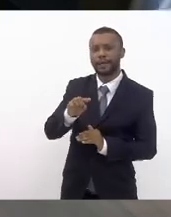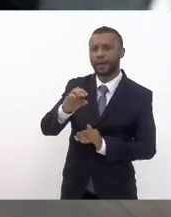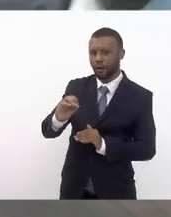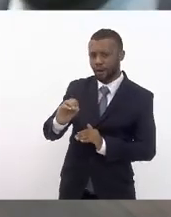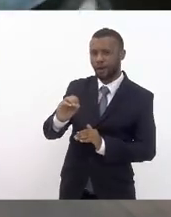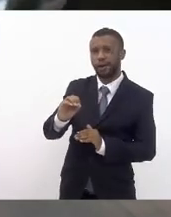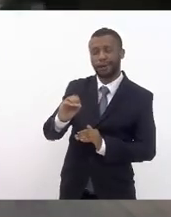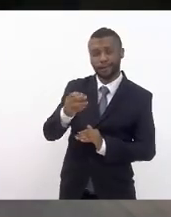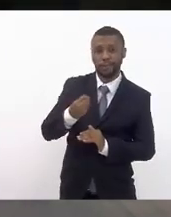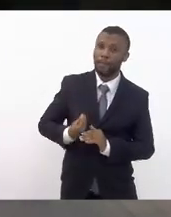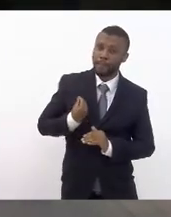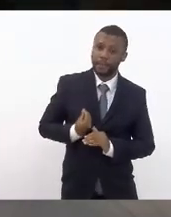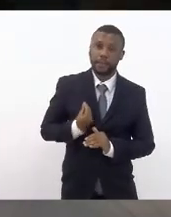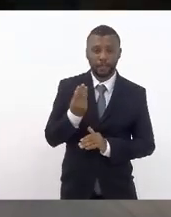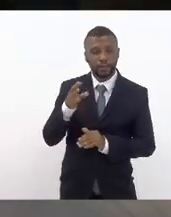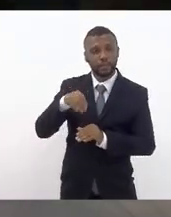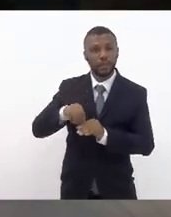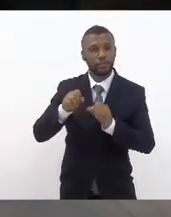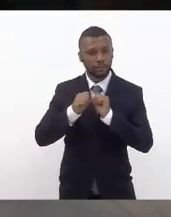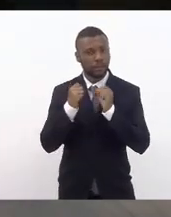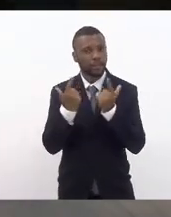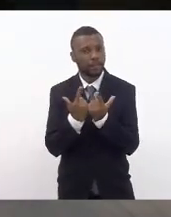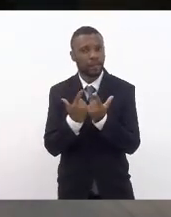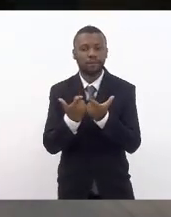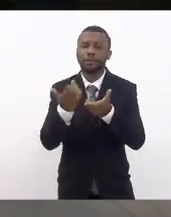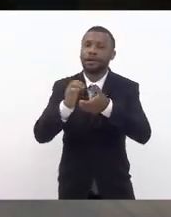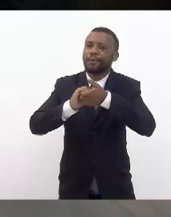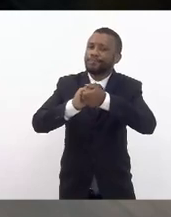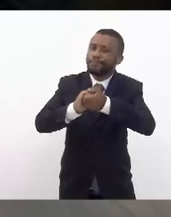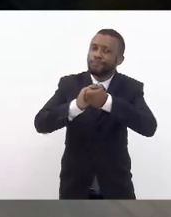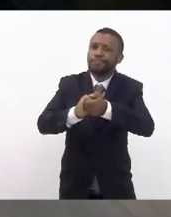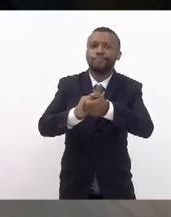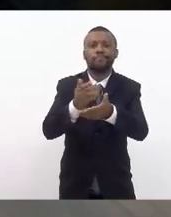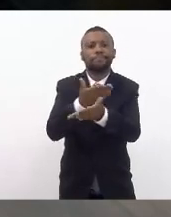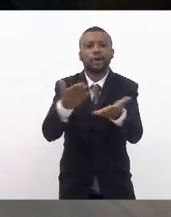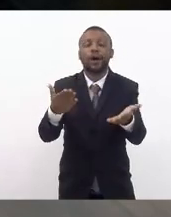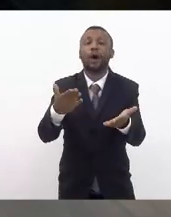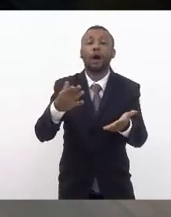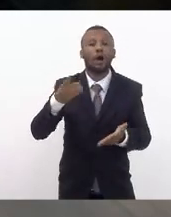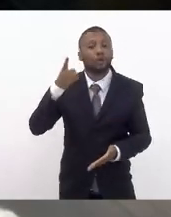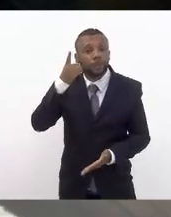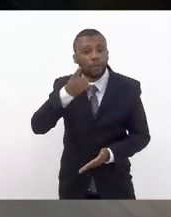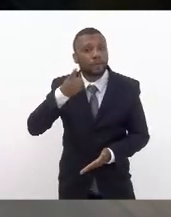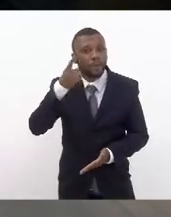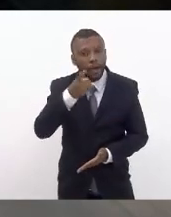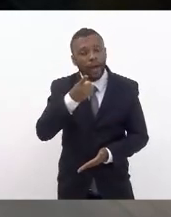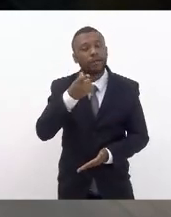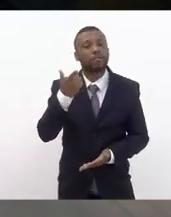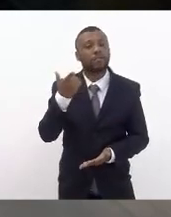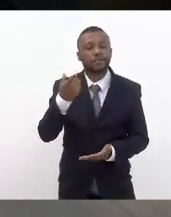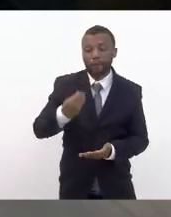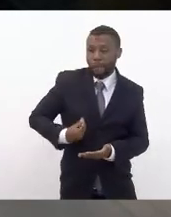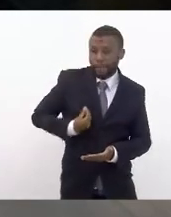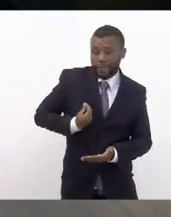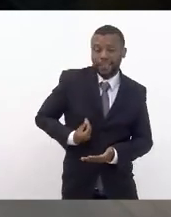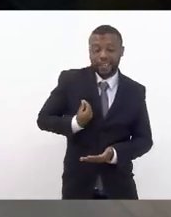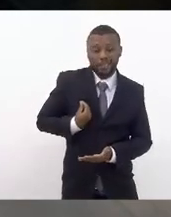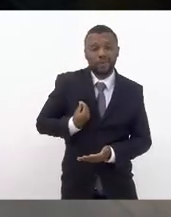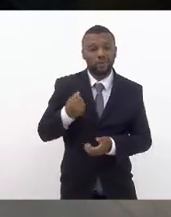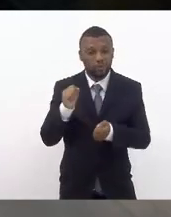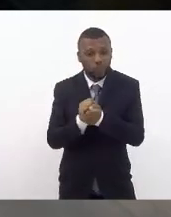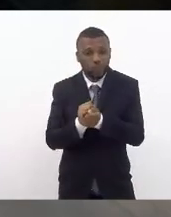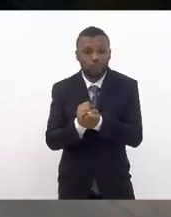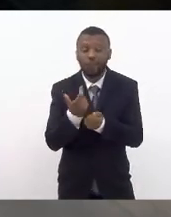Parlamento. Quero saudar os parlamentares que se encontram aqui para votar